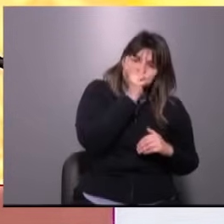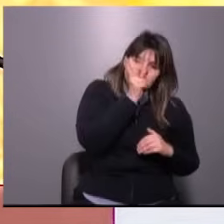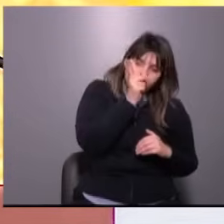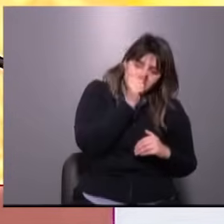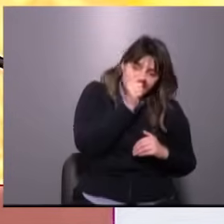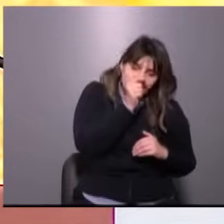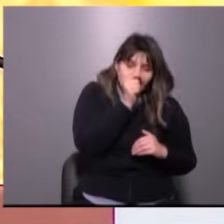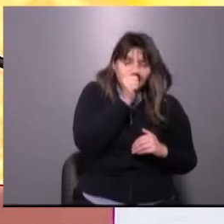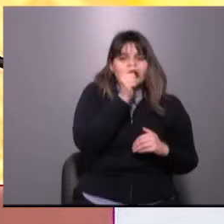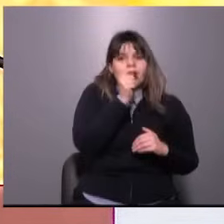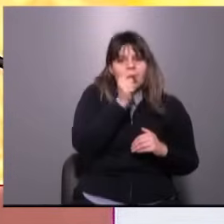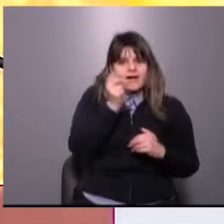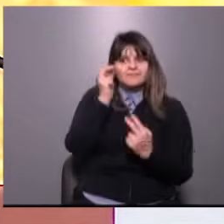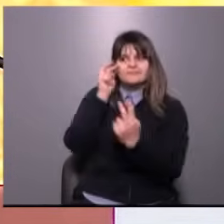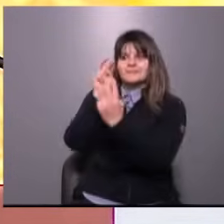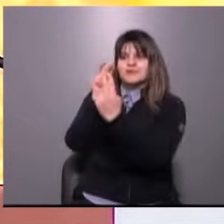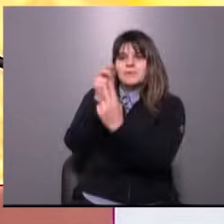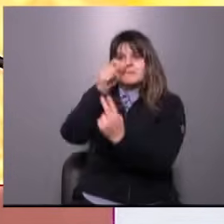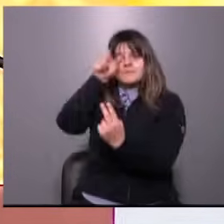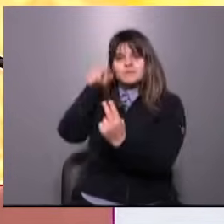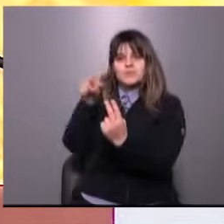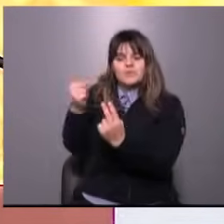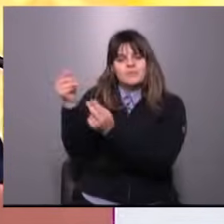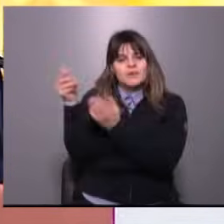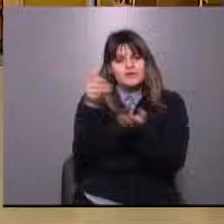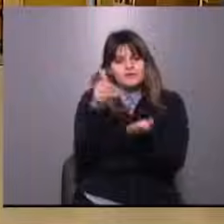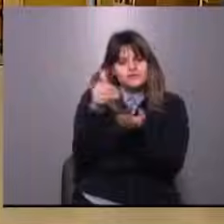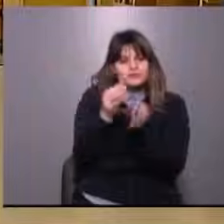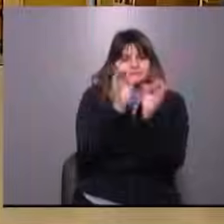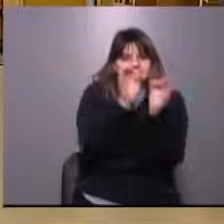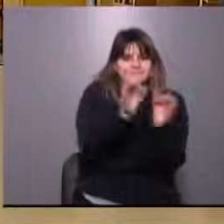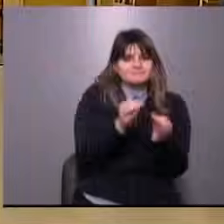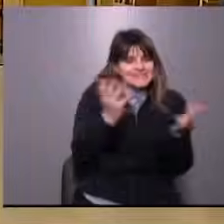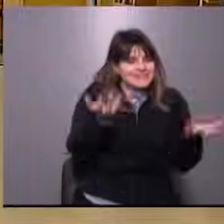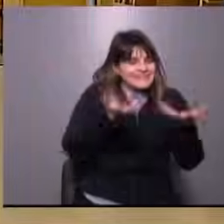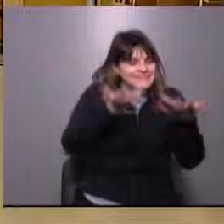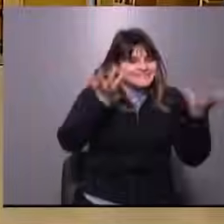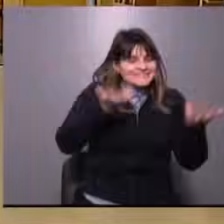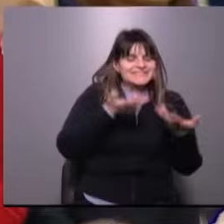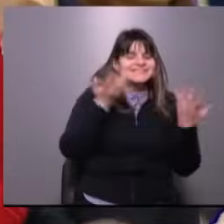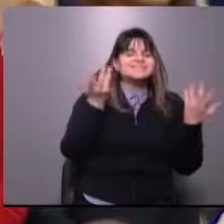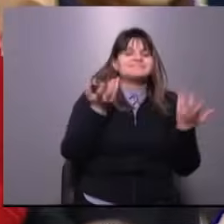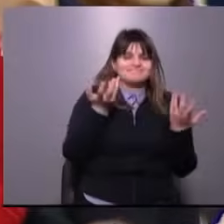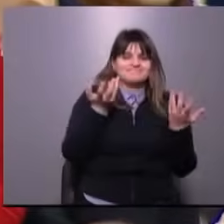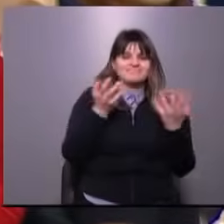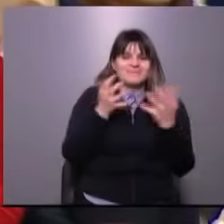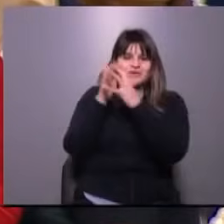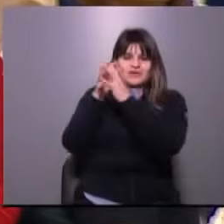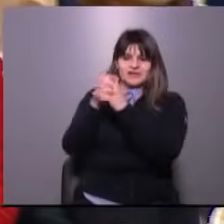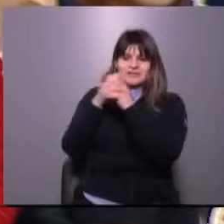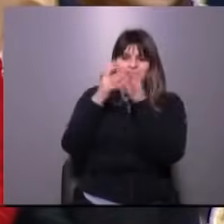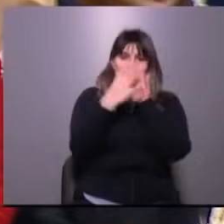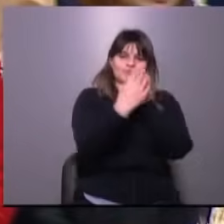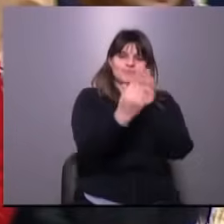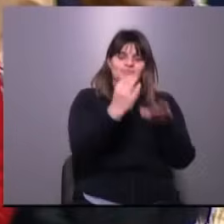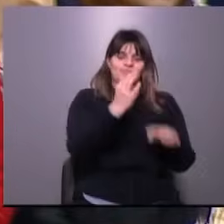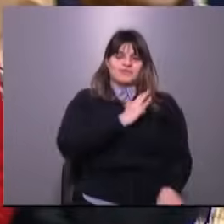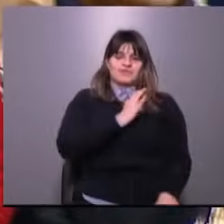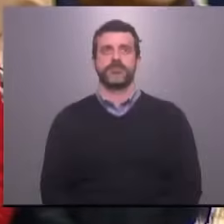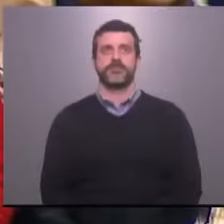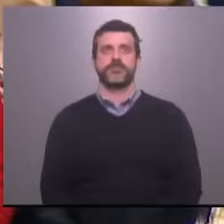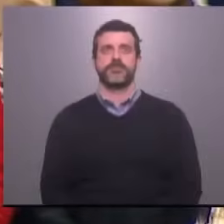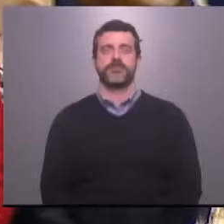desanimados encontrem quem os ajude e reanime. Oremos.